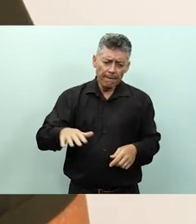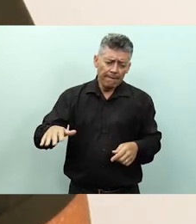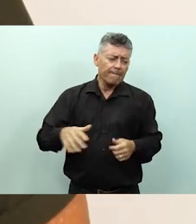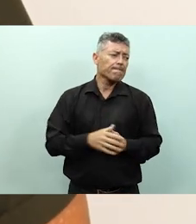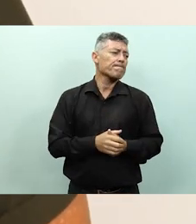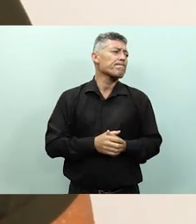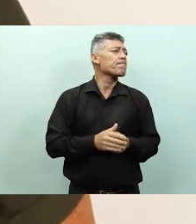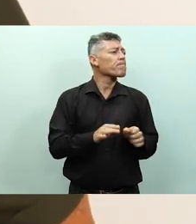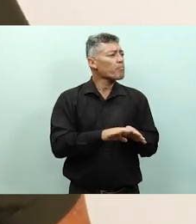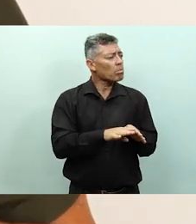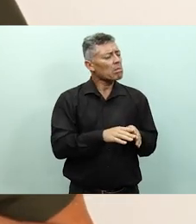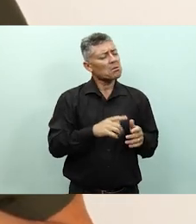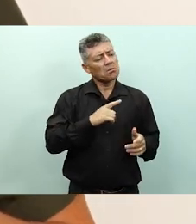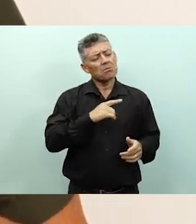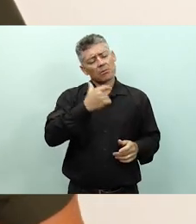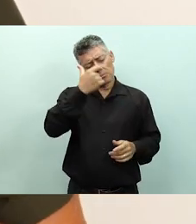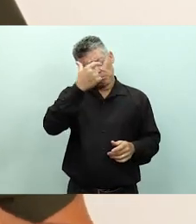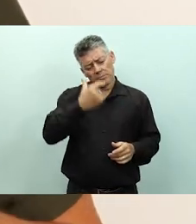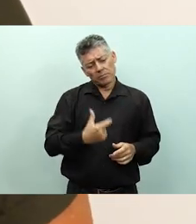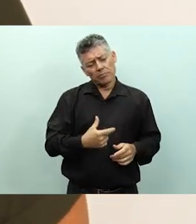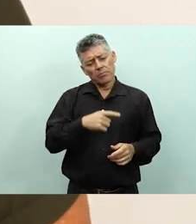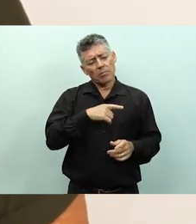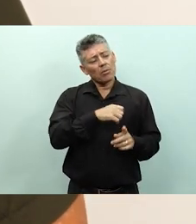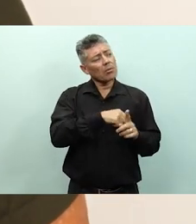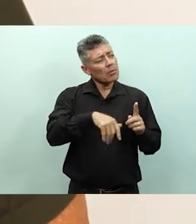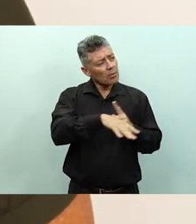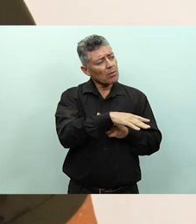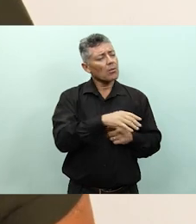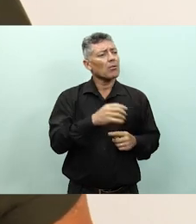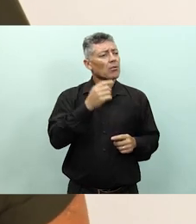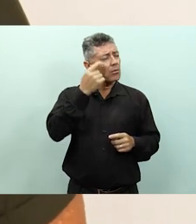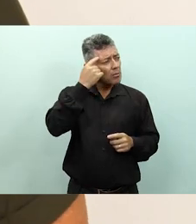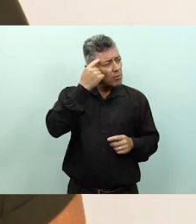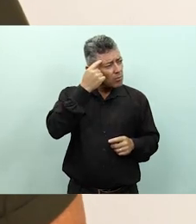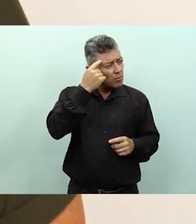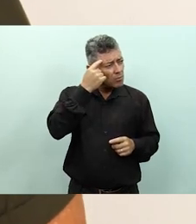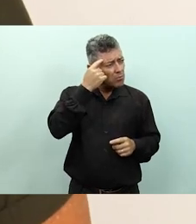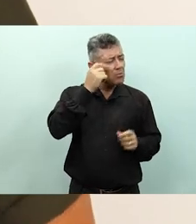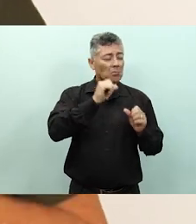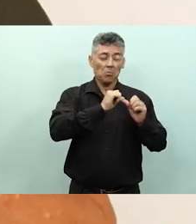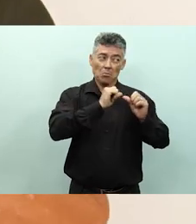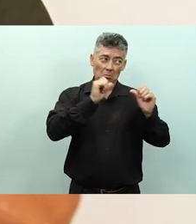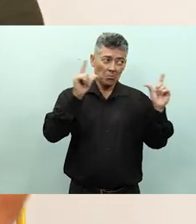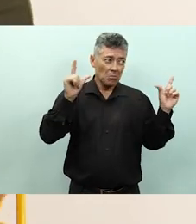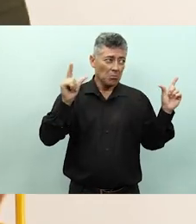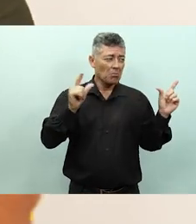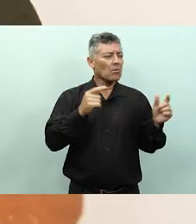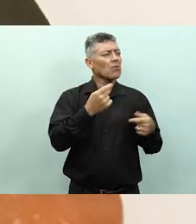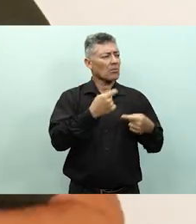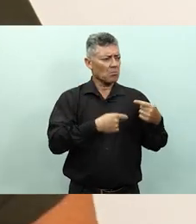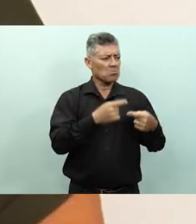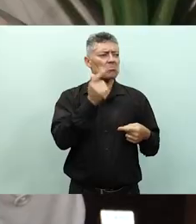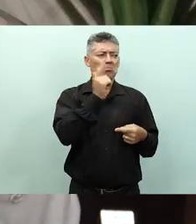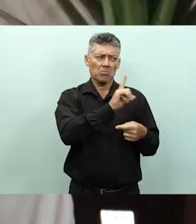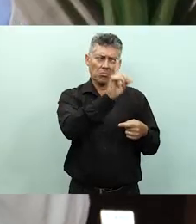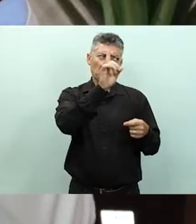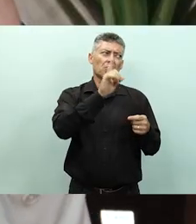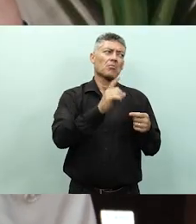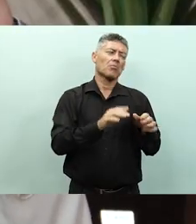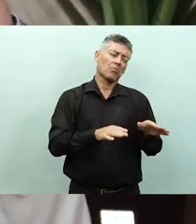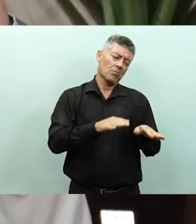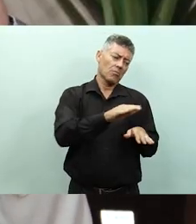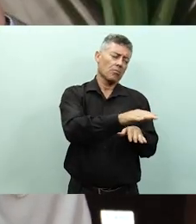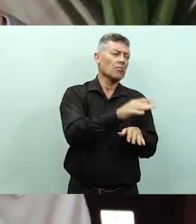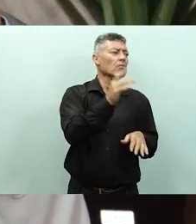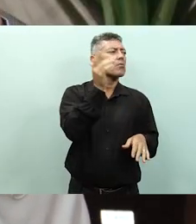entendeu? Ela tinha essa postura, essa visão do social muito aguçada. Então, dali para a política foi um passo. Ela tinha